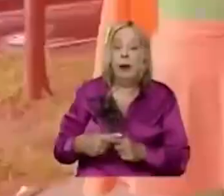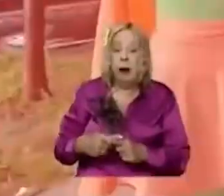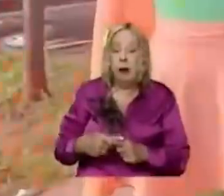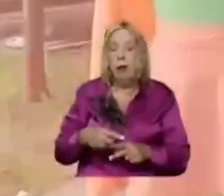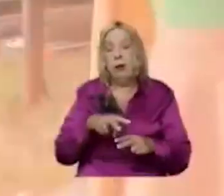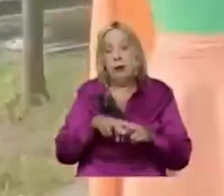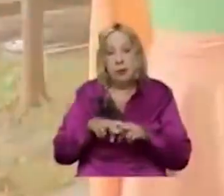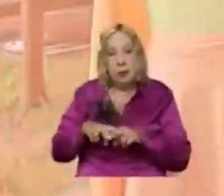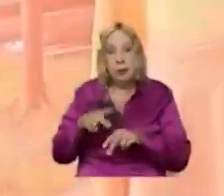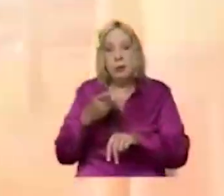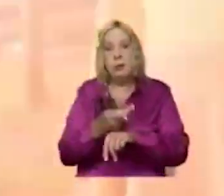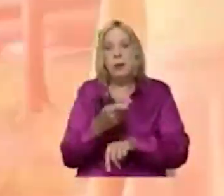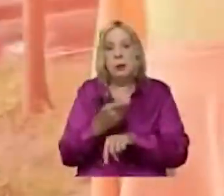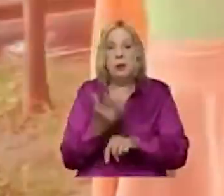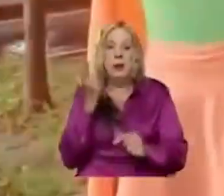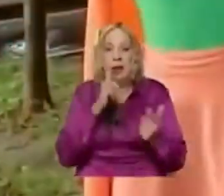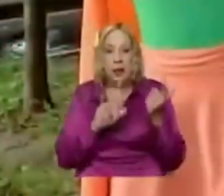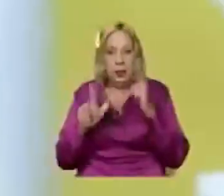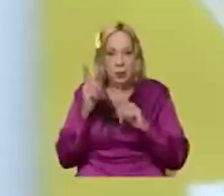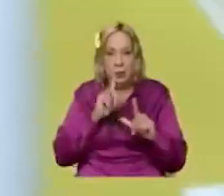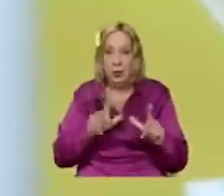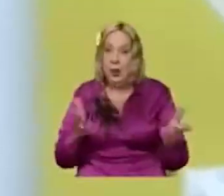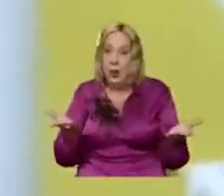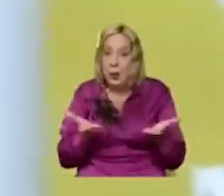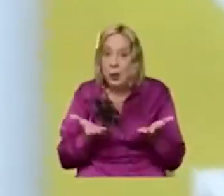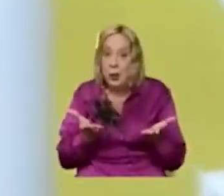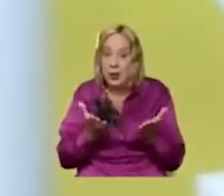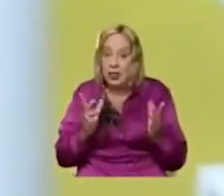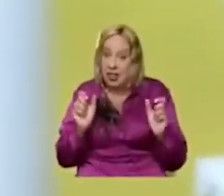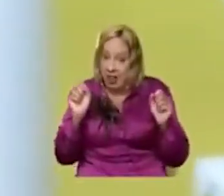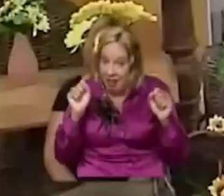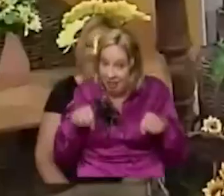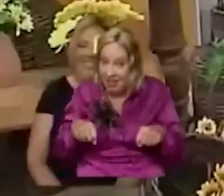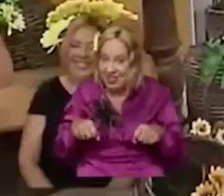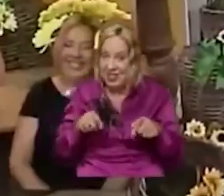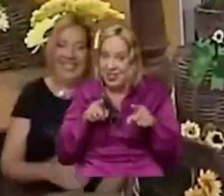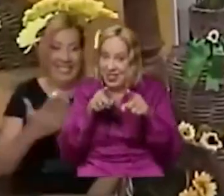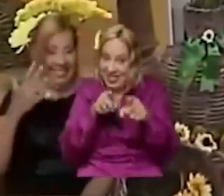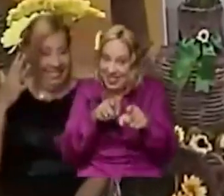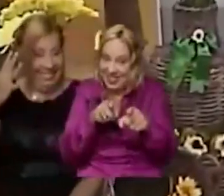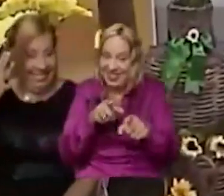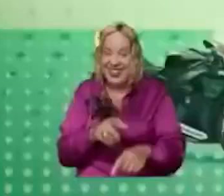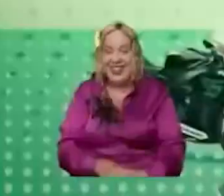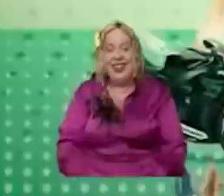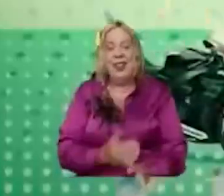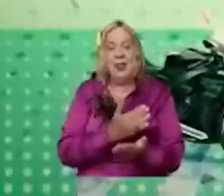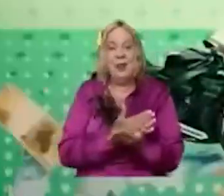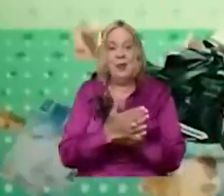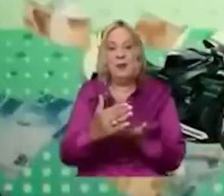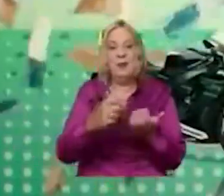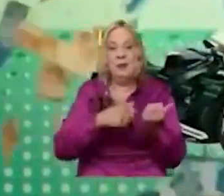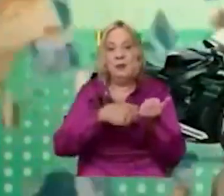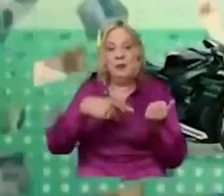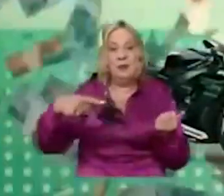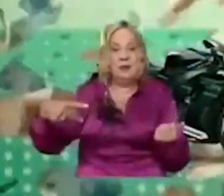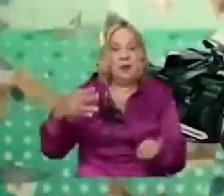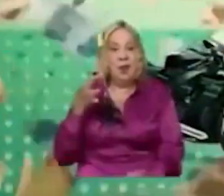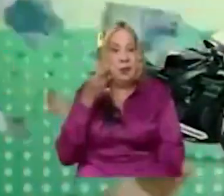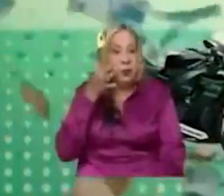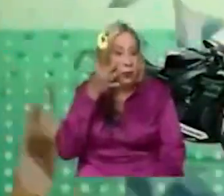especiais. E hoje, será que vai ser você? Começa a partir de agora o Caju Cap ao vivo.